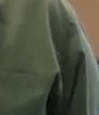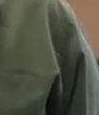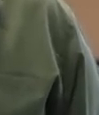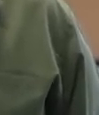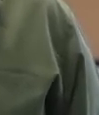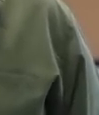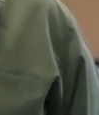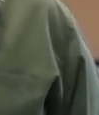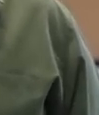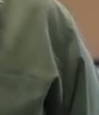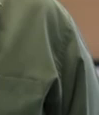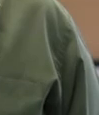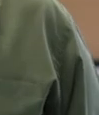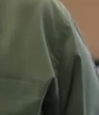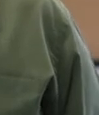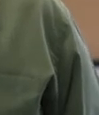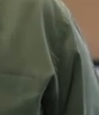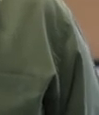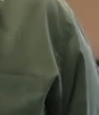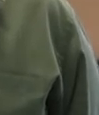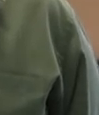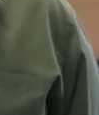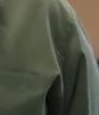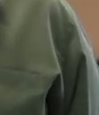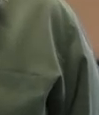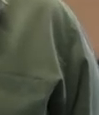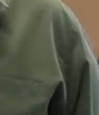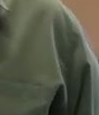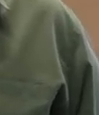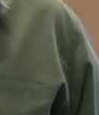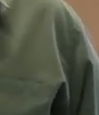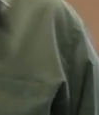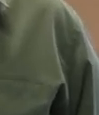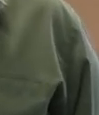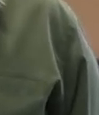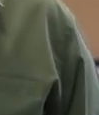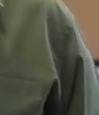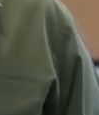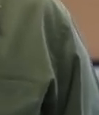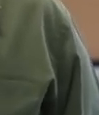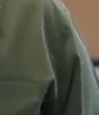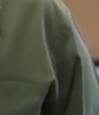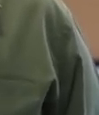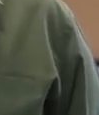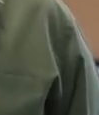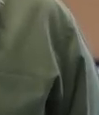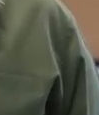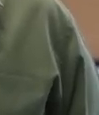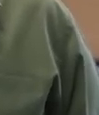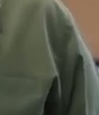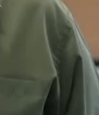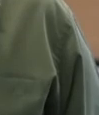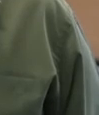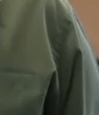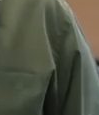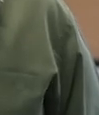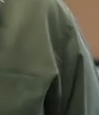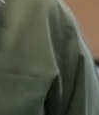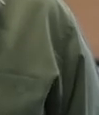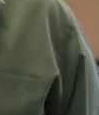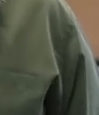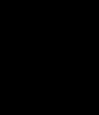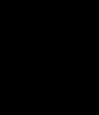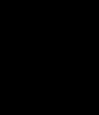uma capacidade de adaptação ao meio urbano e no convívio com o homem, que é a sua principal fonte de alimentação, o